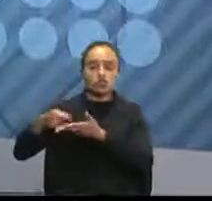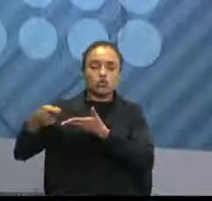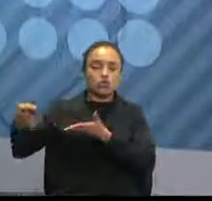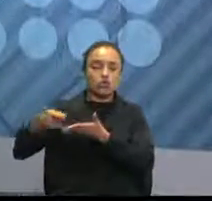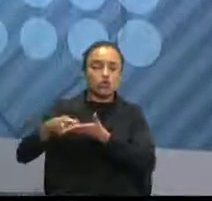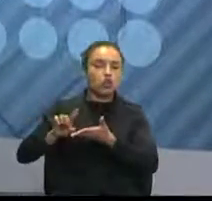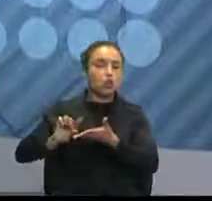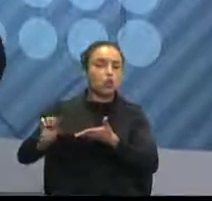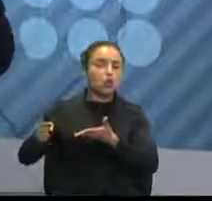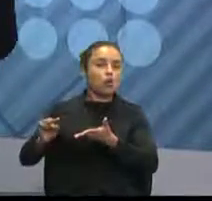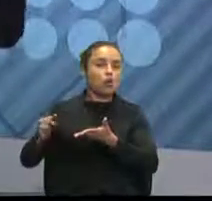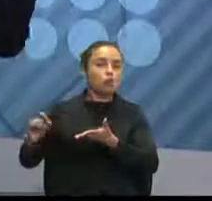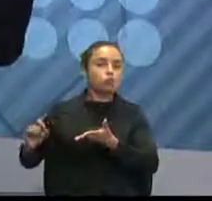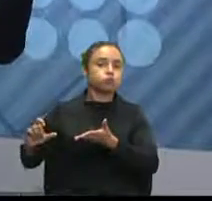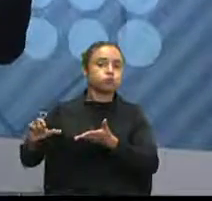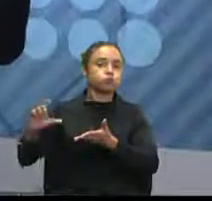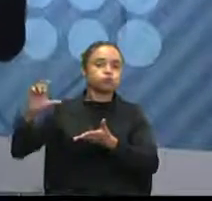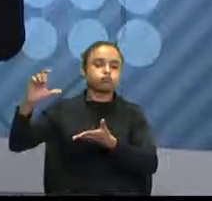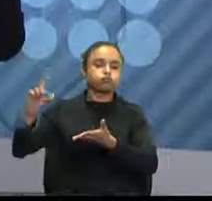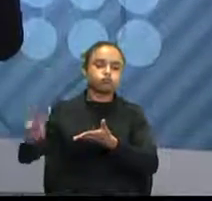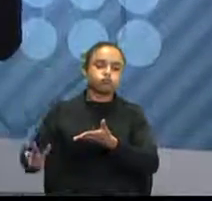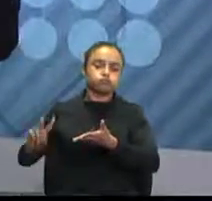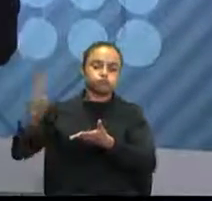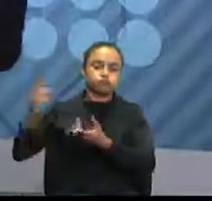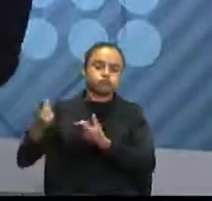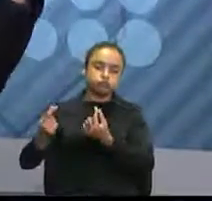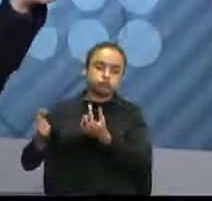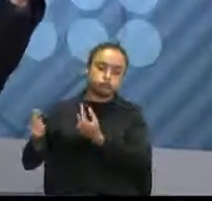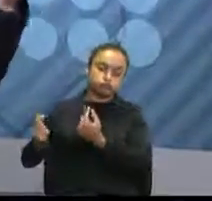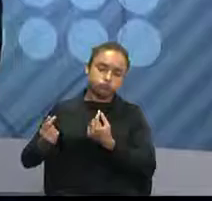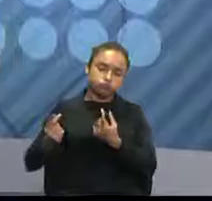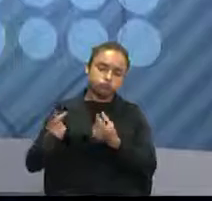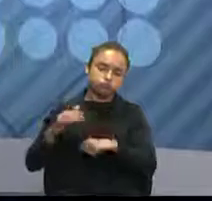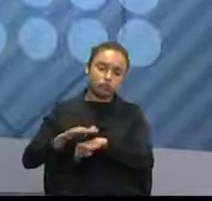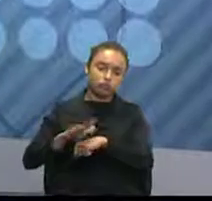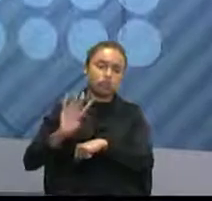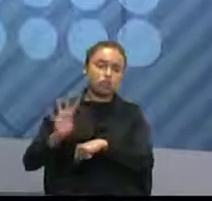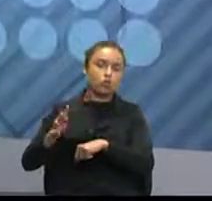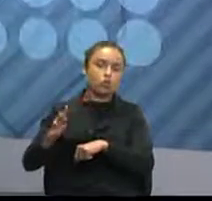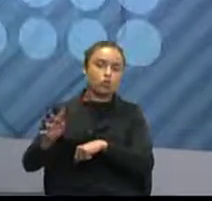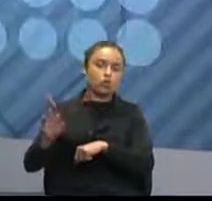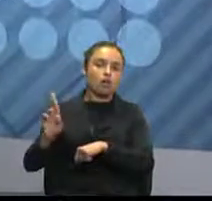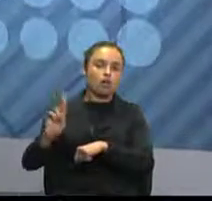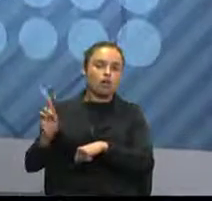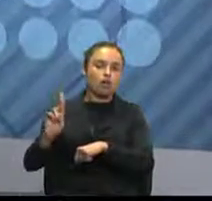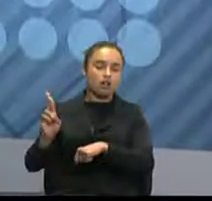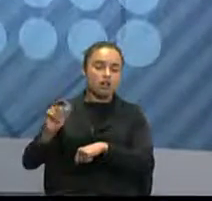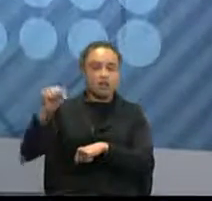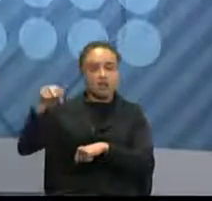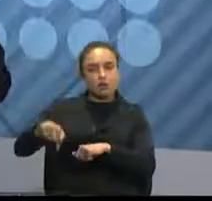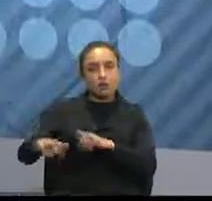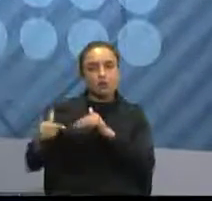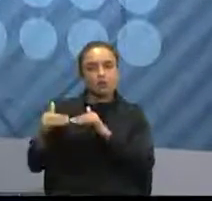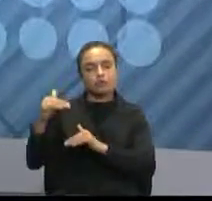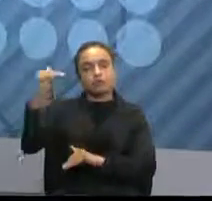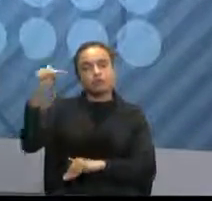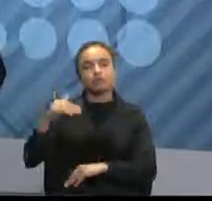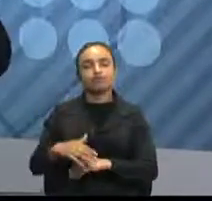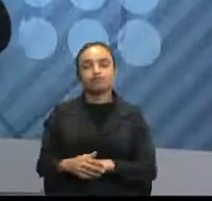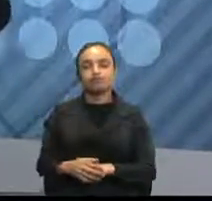dólar e assim o dólar agora está mais valorizado taborda mais de r$4 exportação somou a sua receita é maior